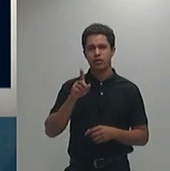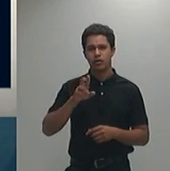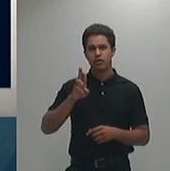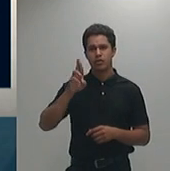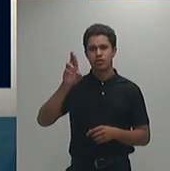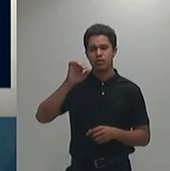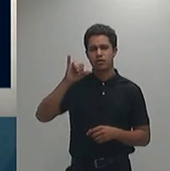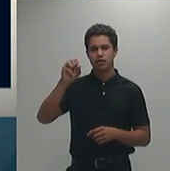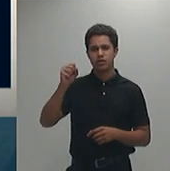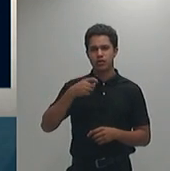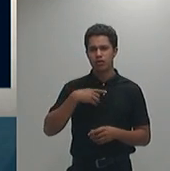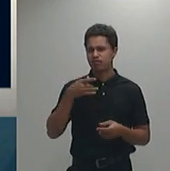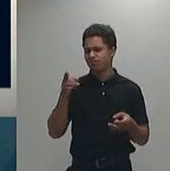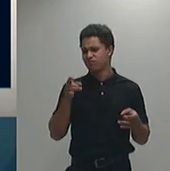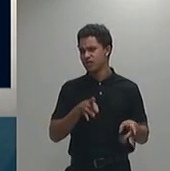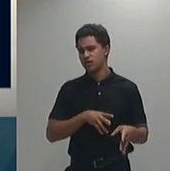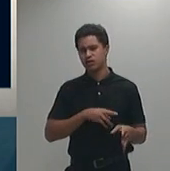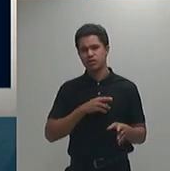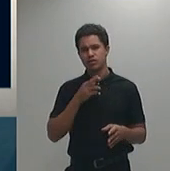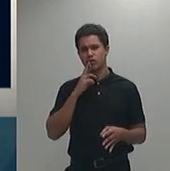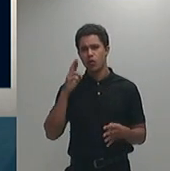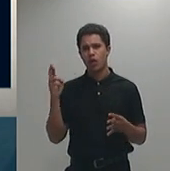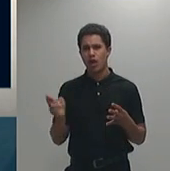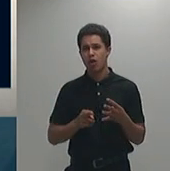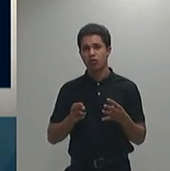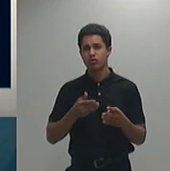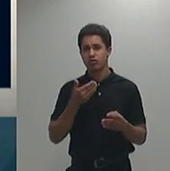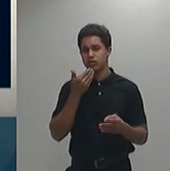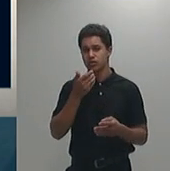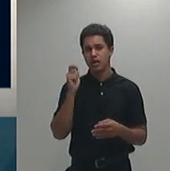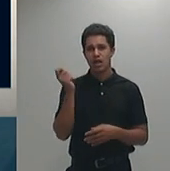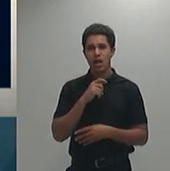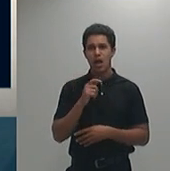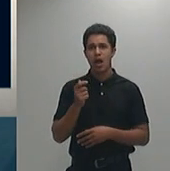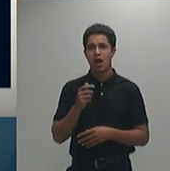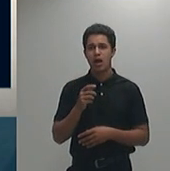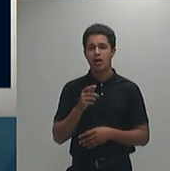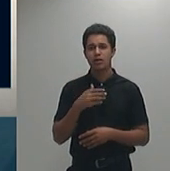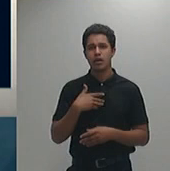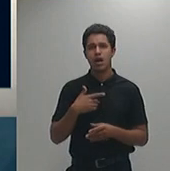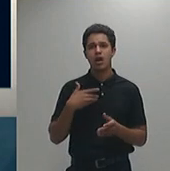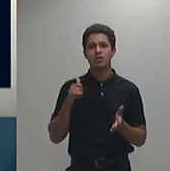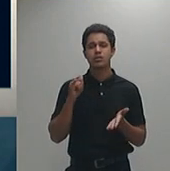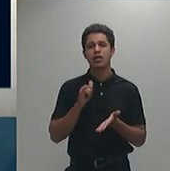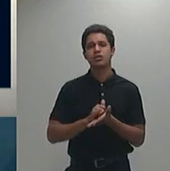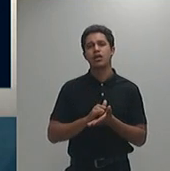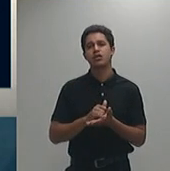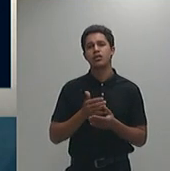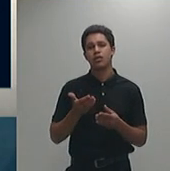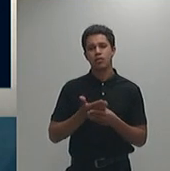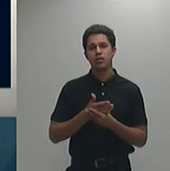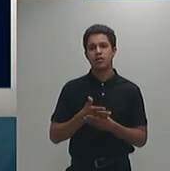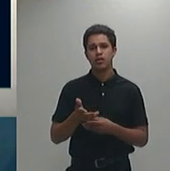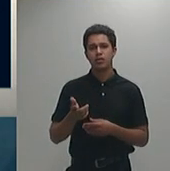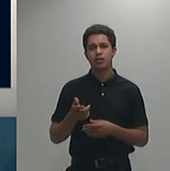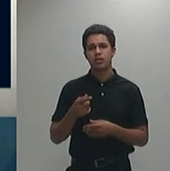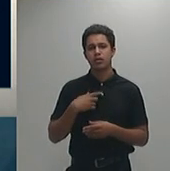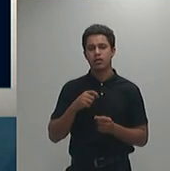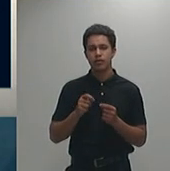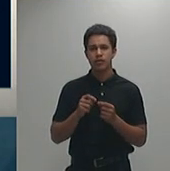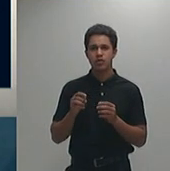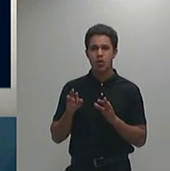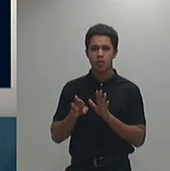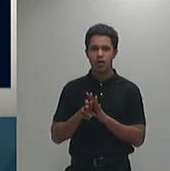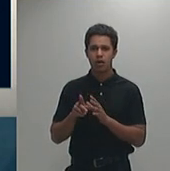desistiu do recurso de apelação diante da instauração do presente procedimento arbitral O que foi homologado em decisão monocrática